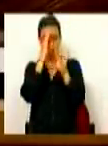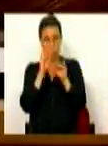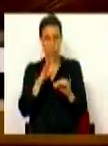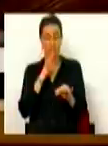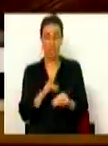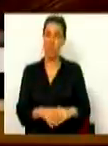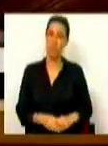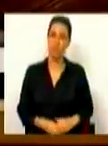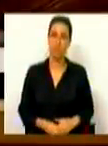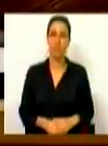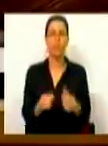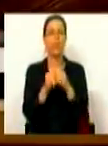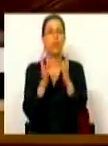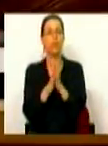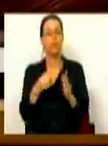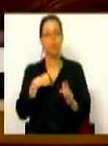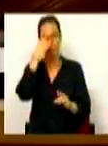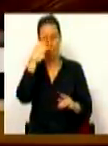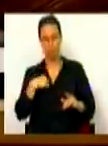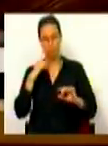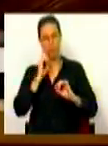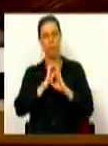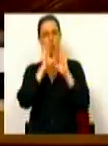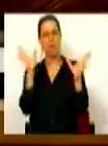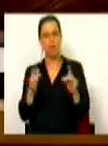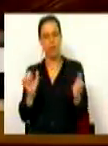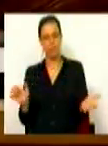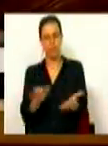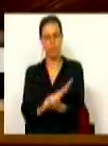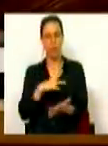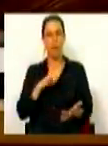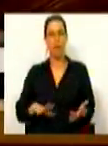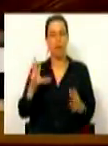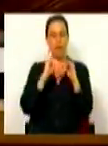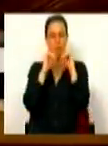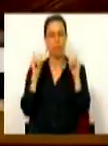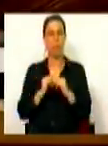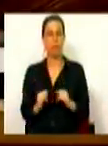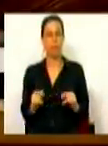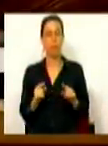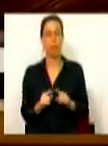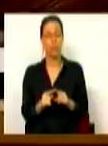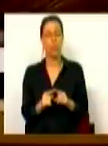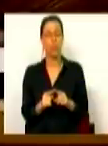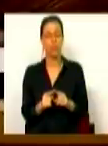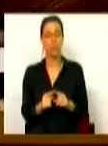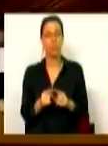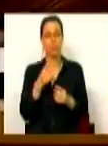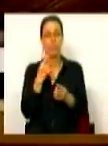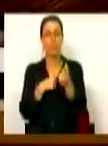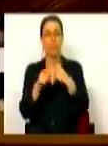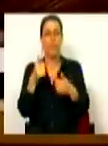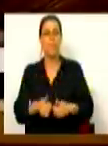filhos. E todos temos a noção clara de que a imprensa nacional e internacional vende